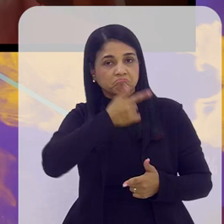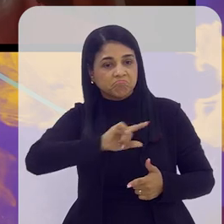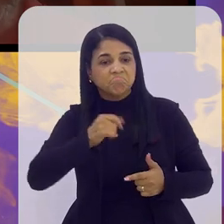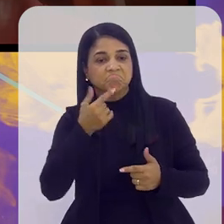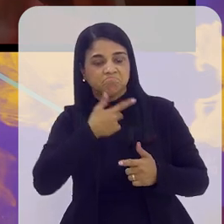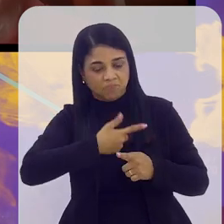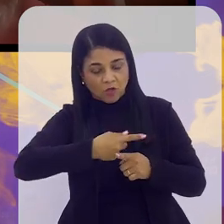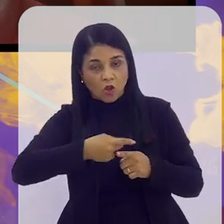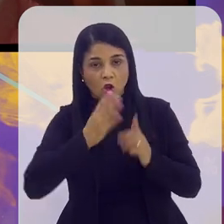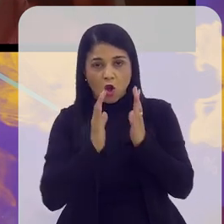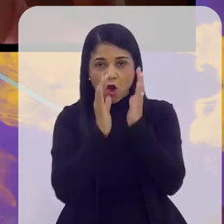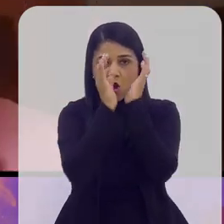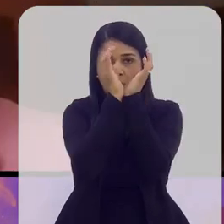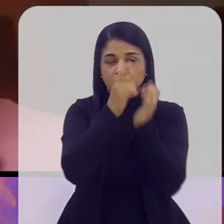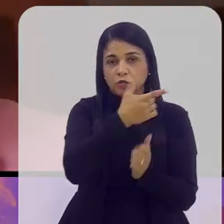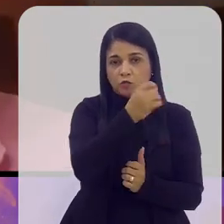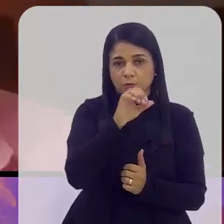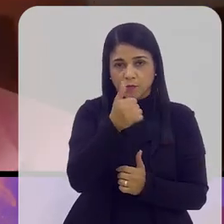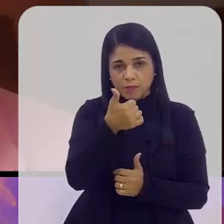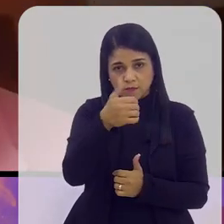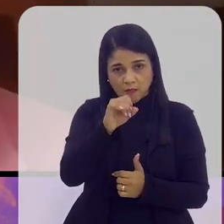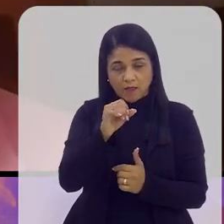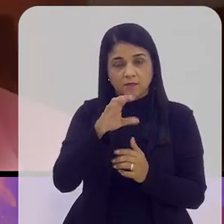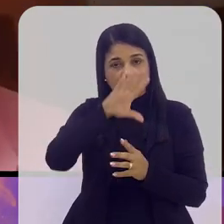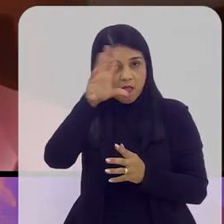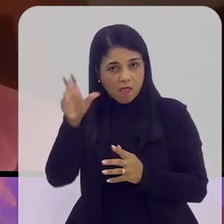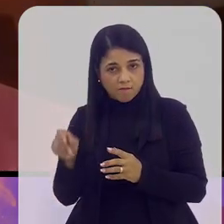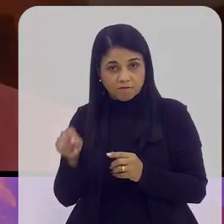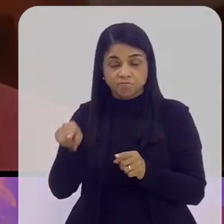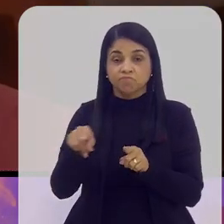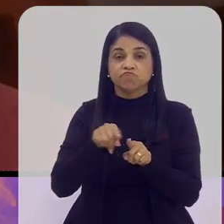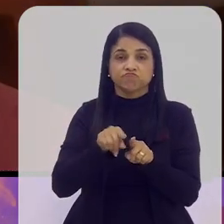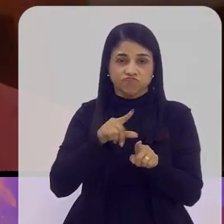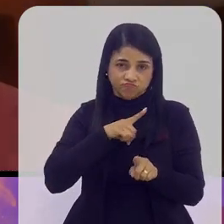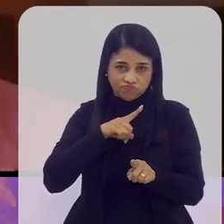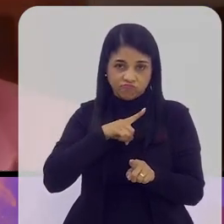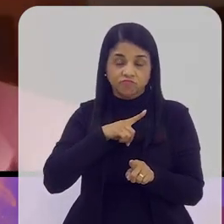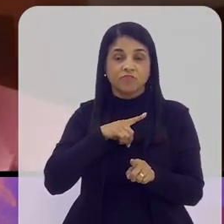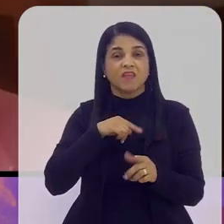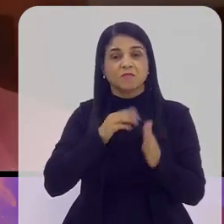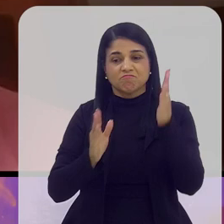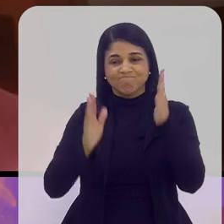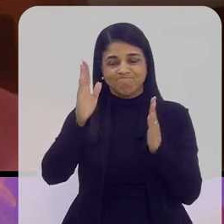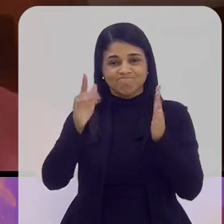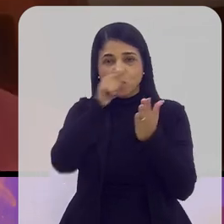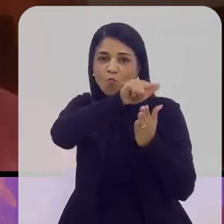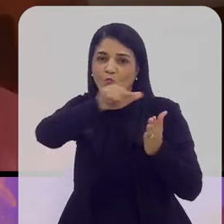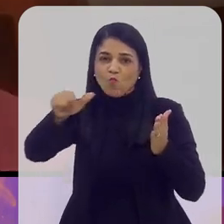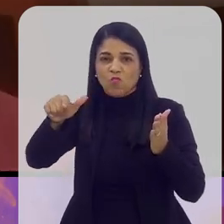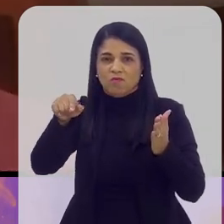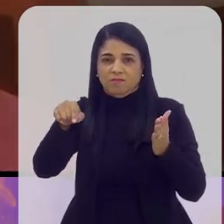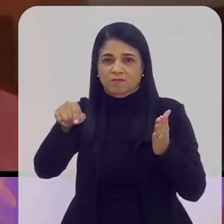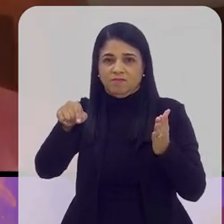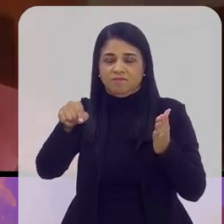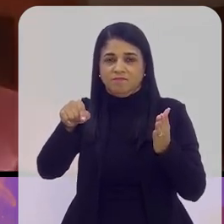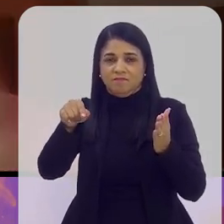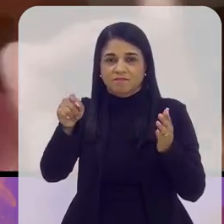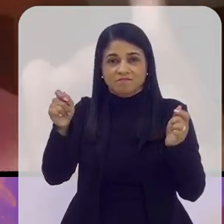uma grande eliminatória para a Copa de 2010 na África do Sul. E depois disso, a gente tem uma lacuna a ser